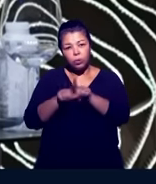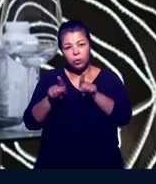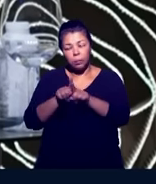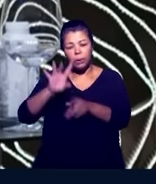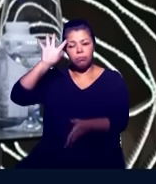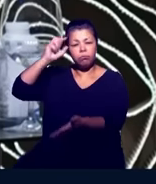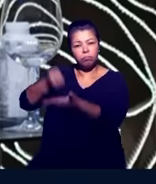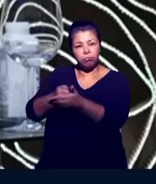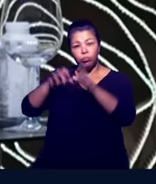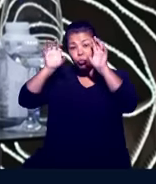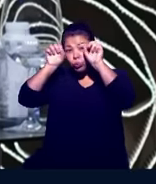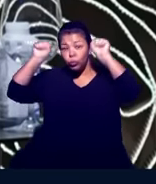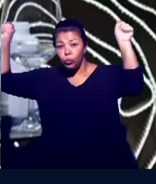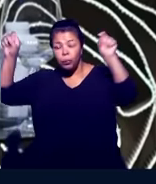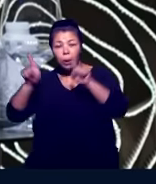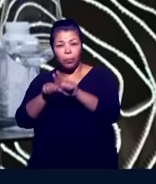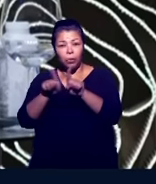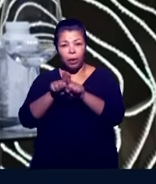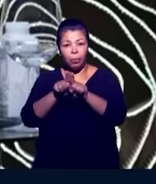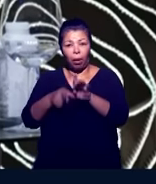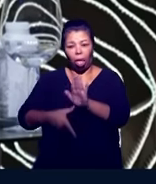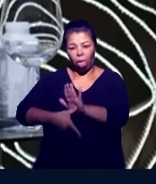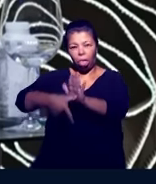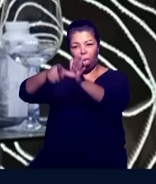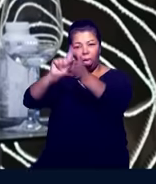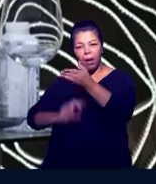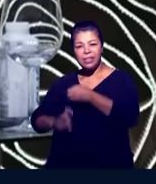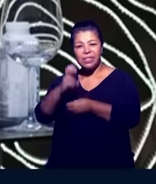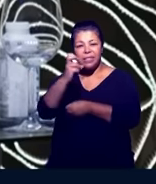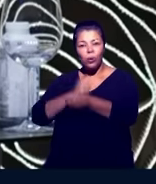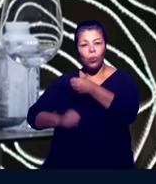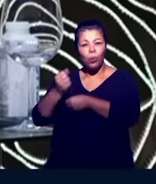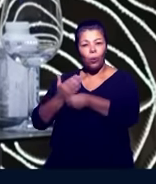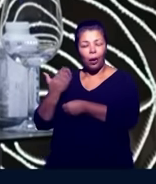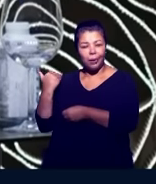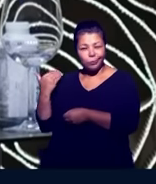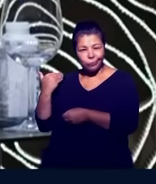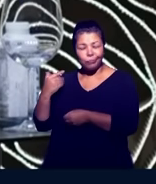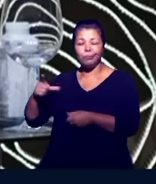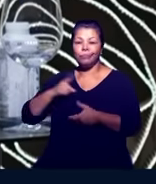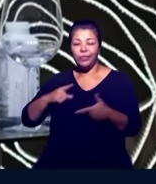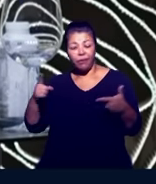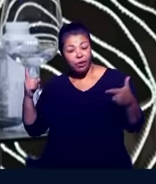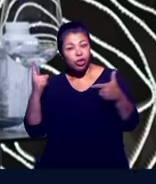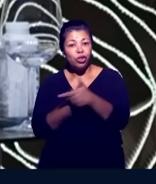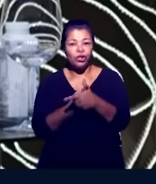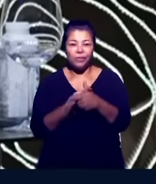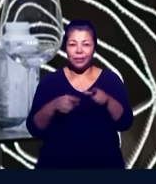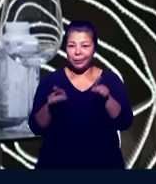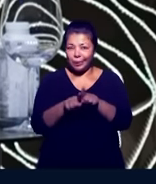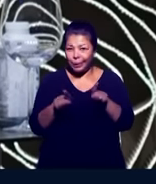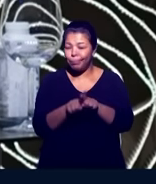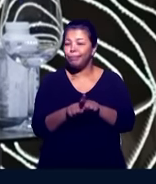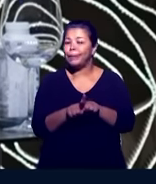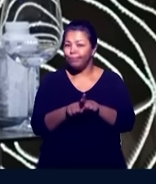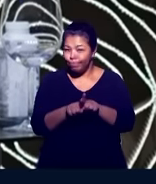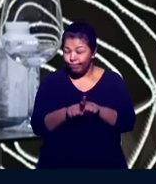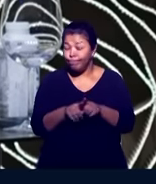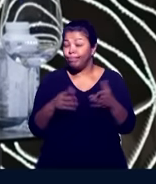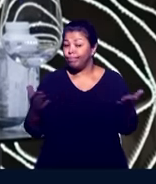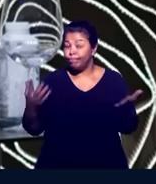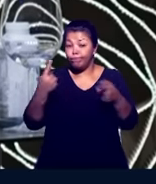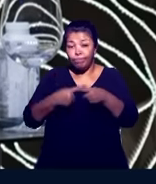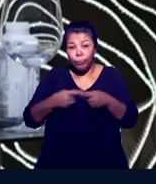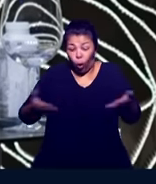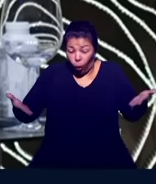5 anos então isso gerou uma dívida um estoque que não está sendo